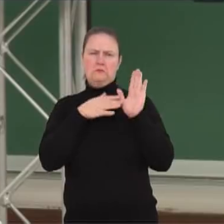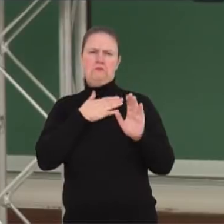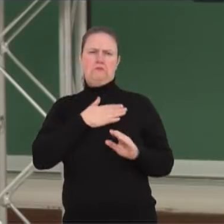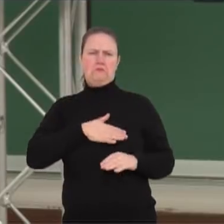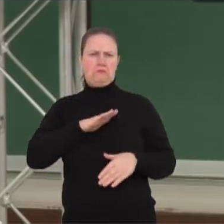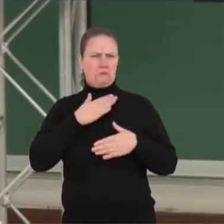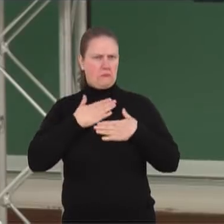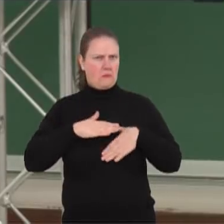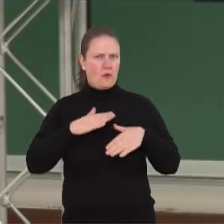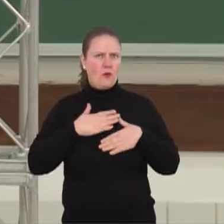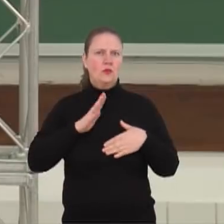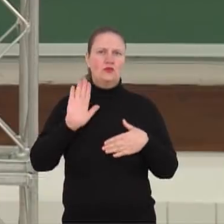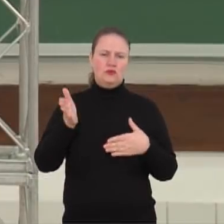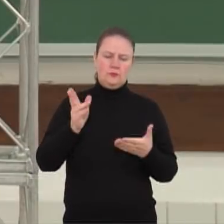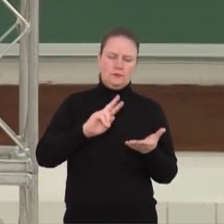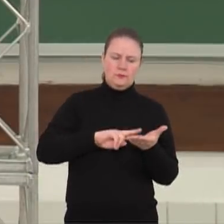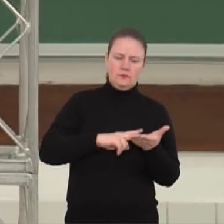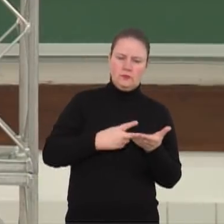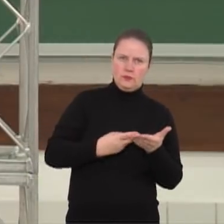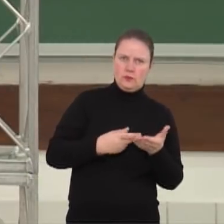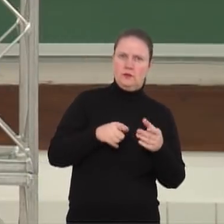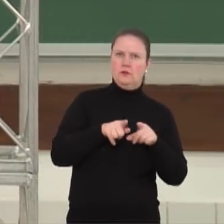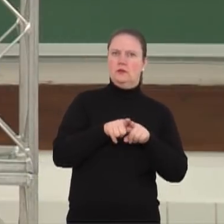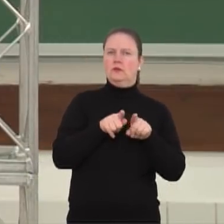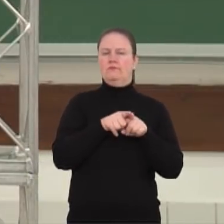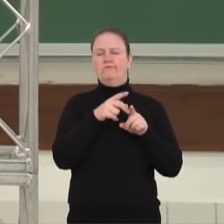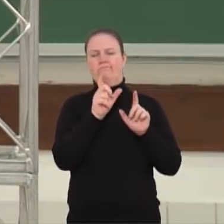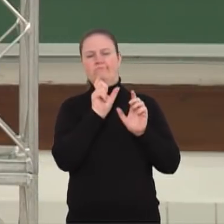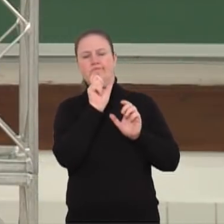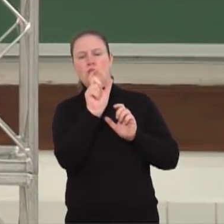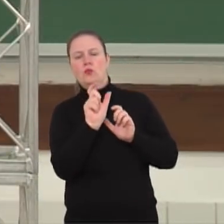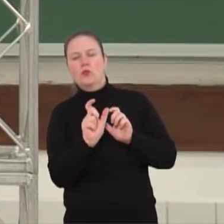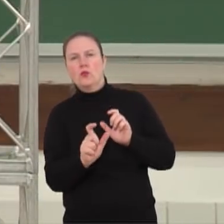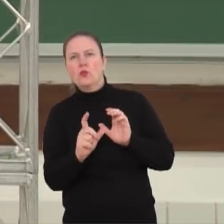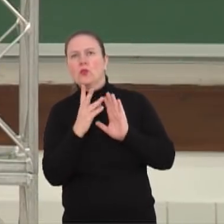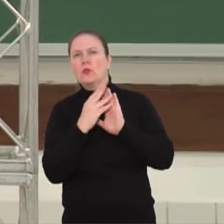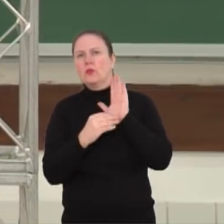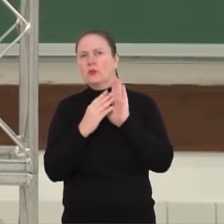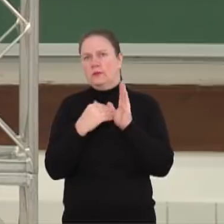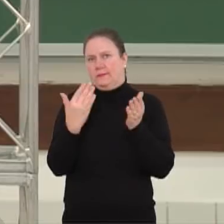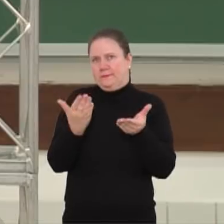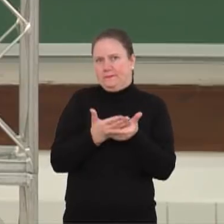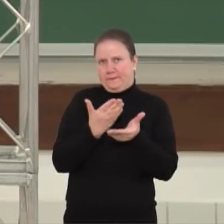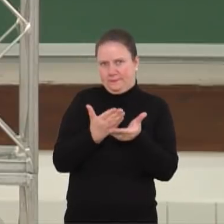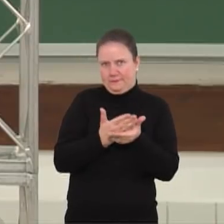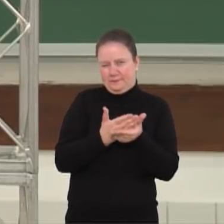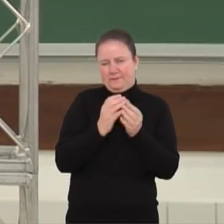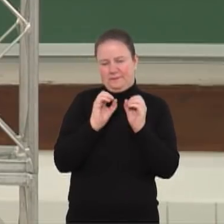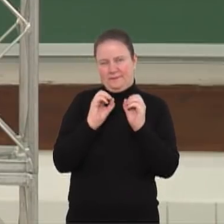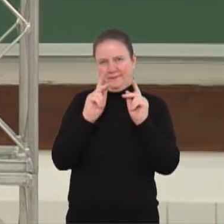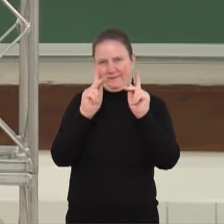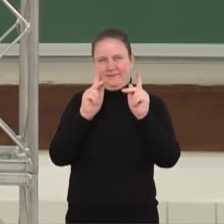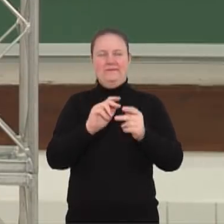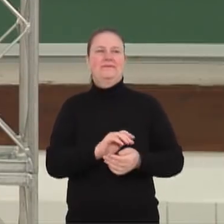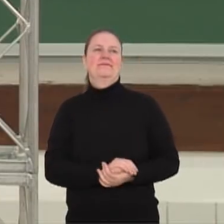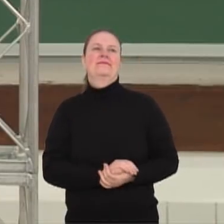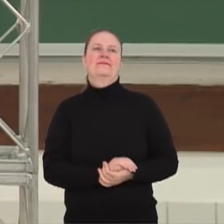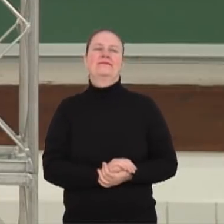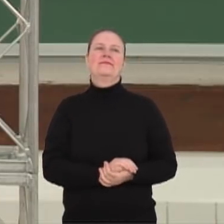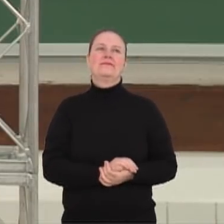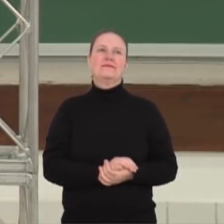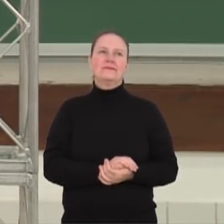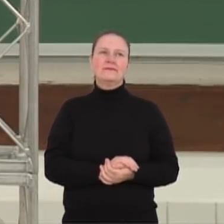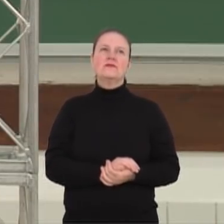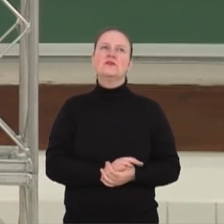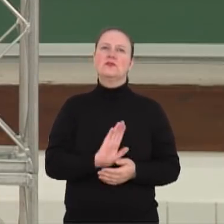a gente conseguiu interpretar, retirou as palavrinhas no seu caderno, certo? Beleza, muito bem. Respondemos